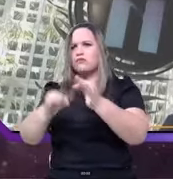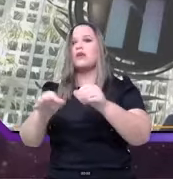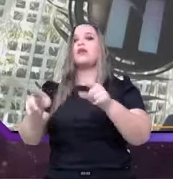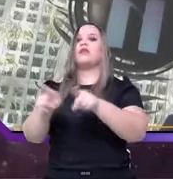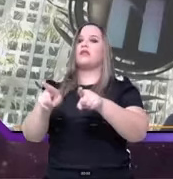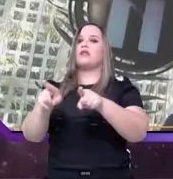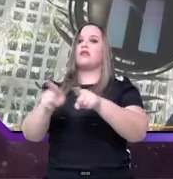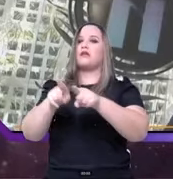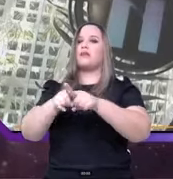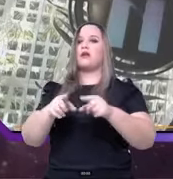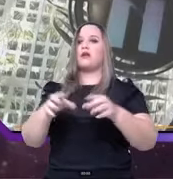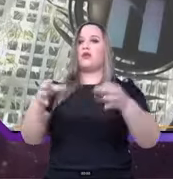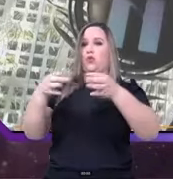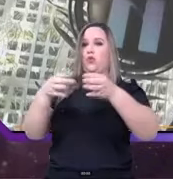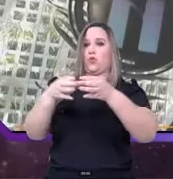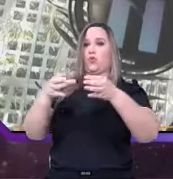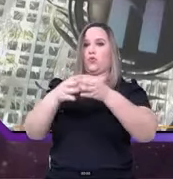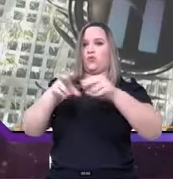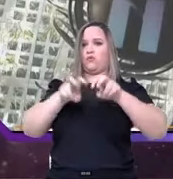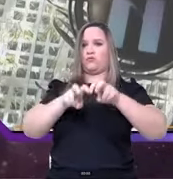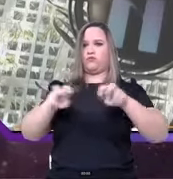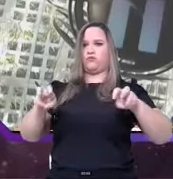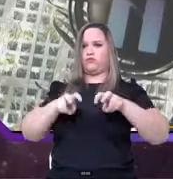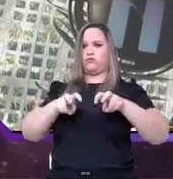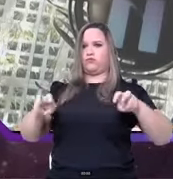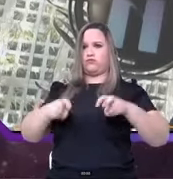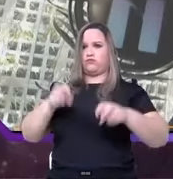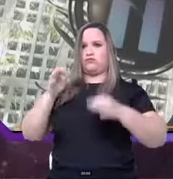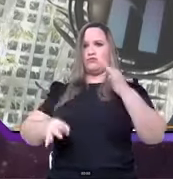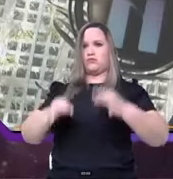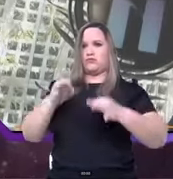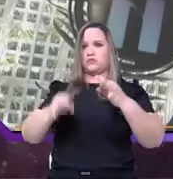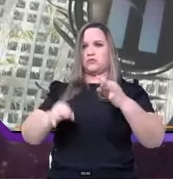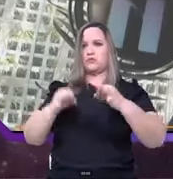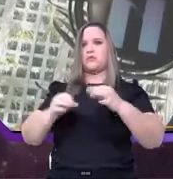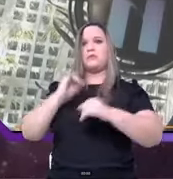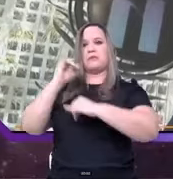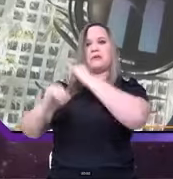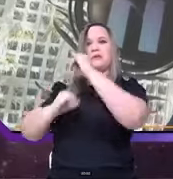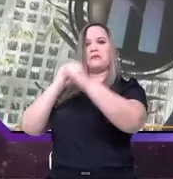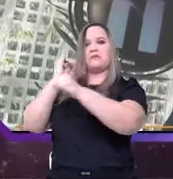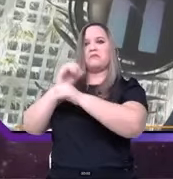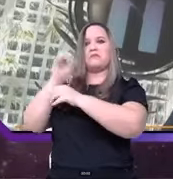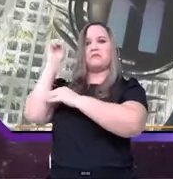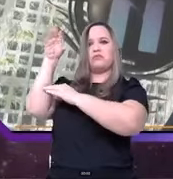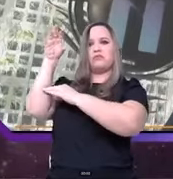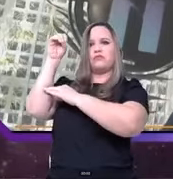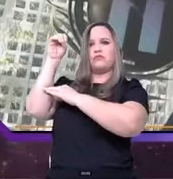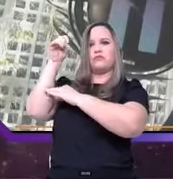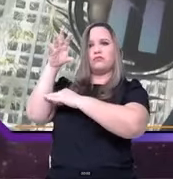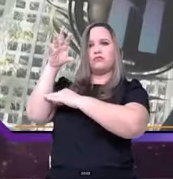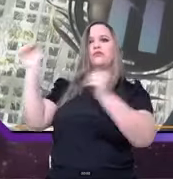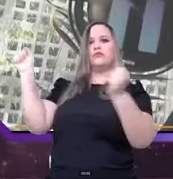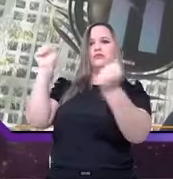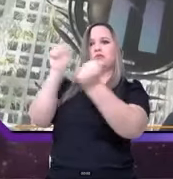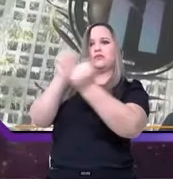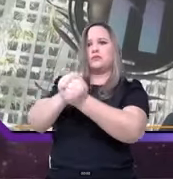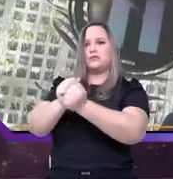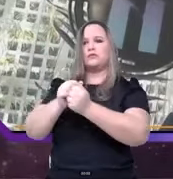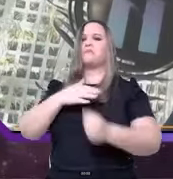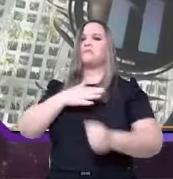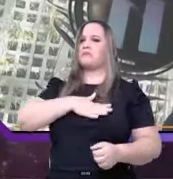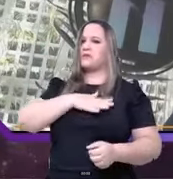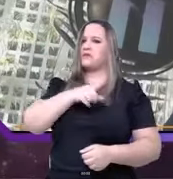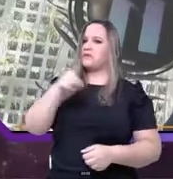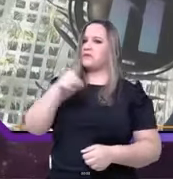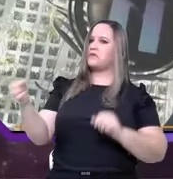nossos internautas que nos acompanham, é um prazer tê-los novamente nessa jornada. Lembro aos